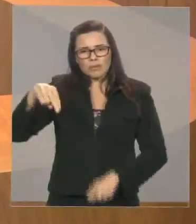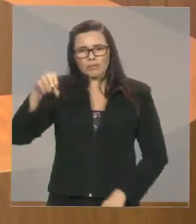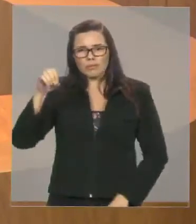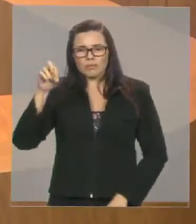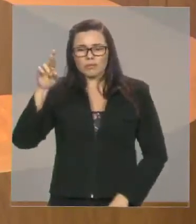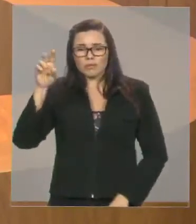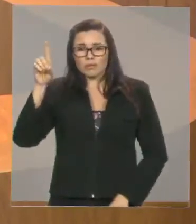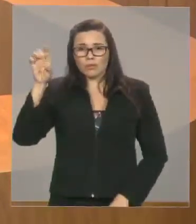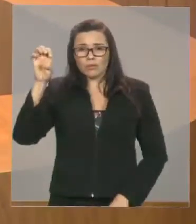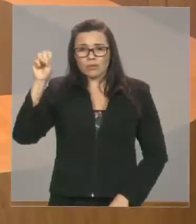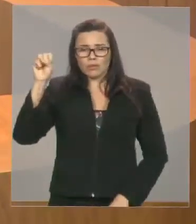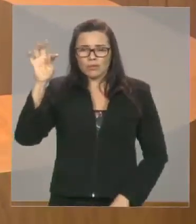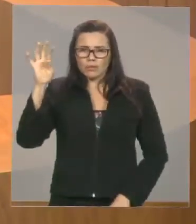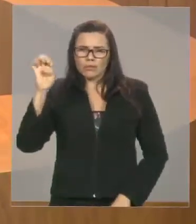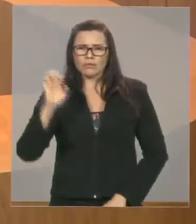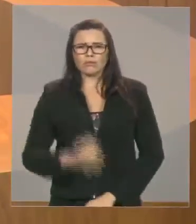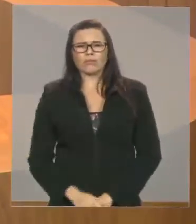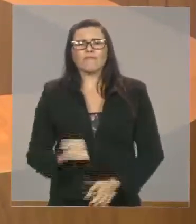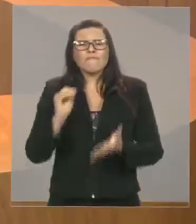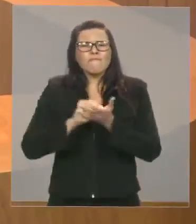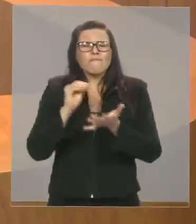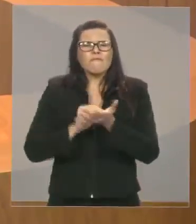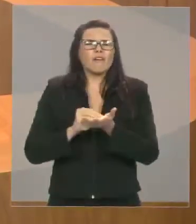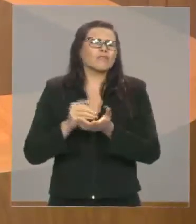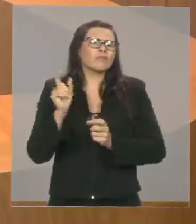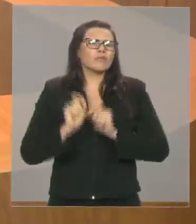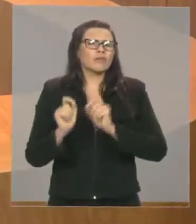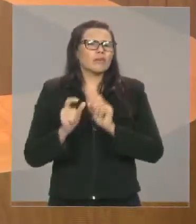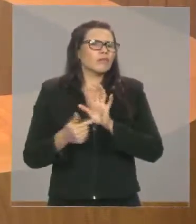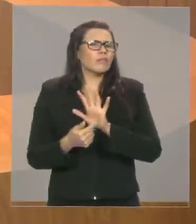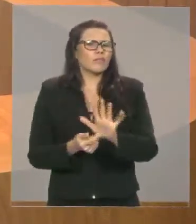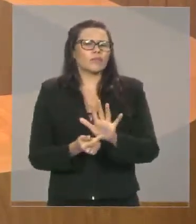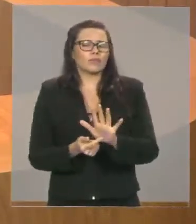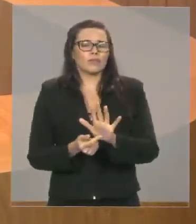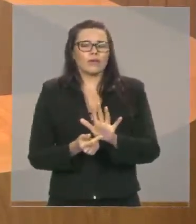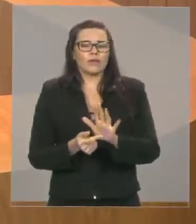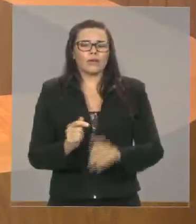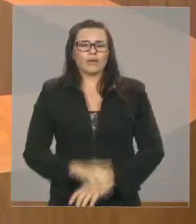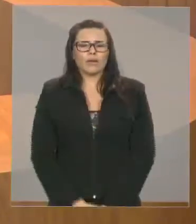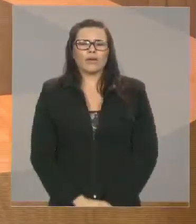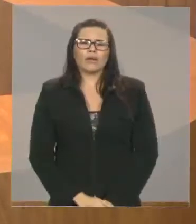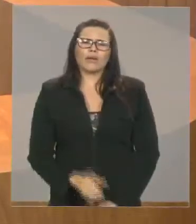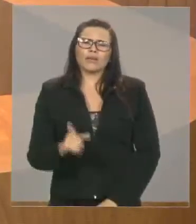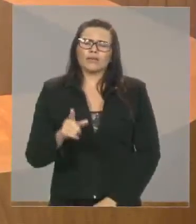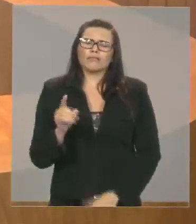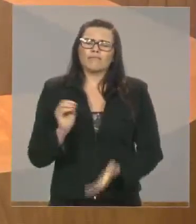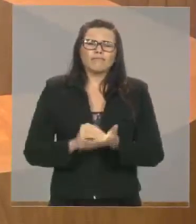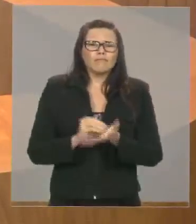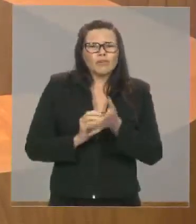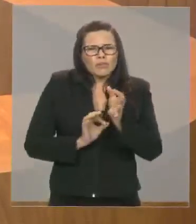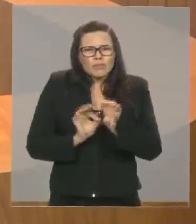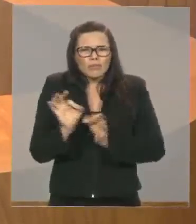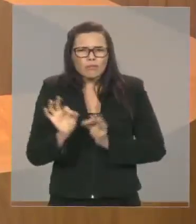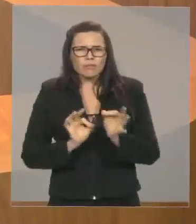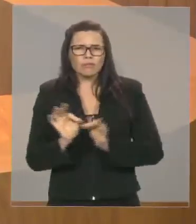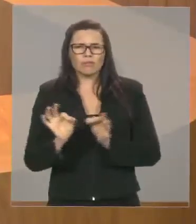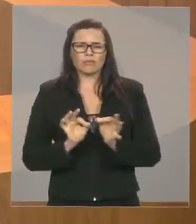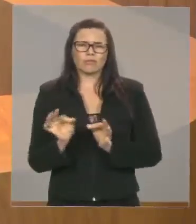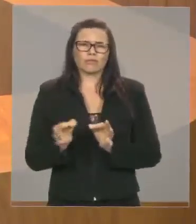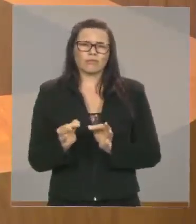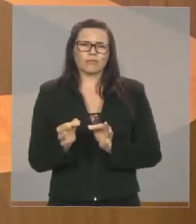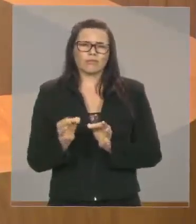plano municipal de saneamento para que as prefeituras, e eu estava até há pouco tempo aqui, o presidente da FAMEN,